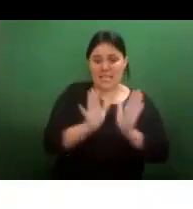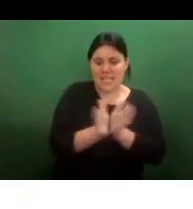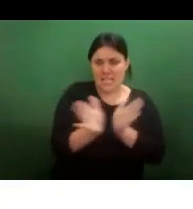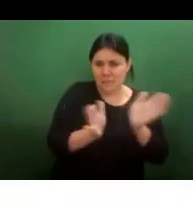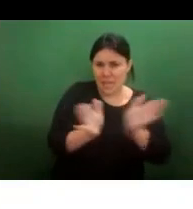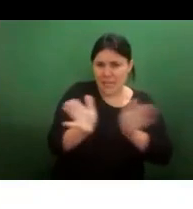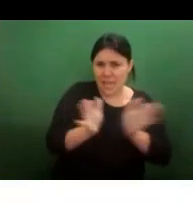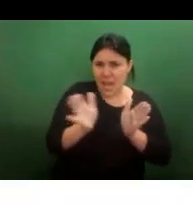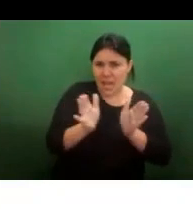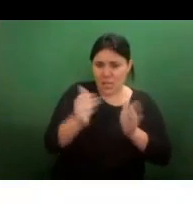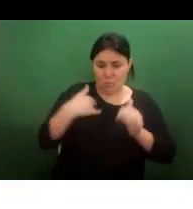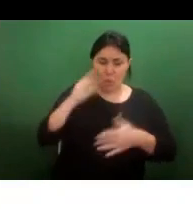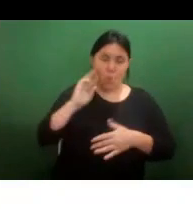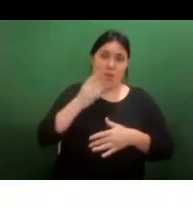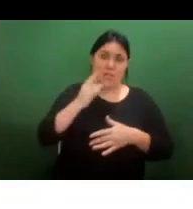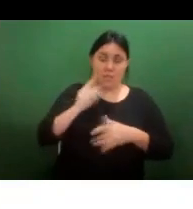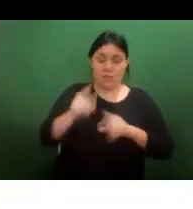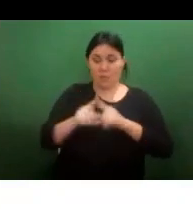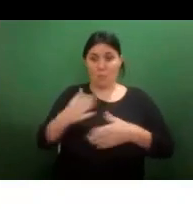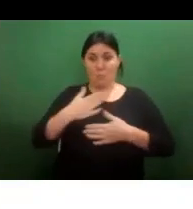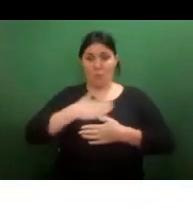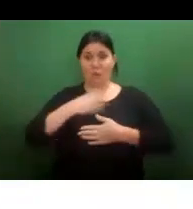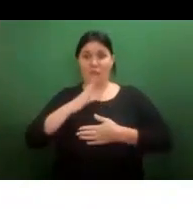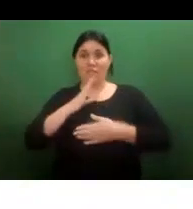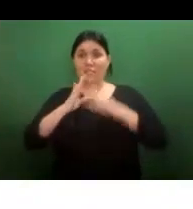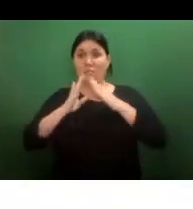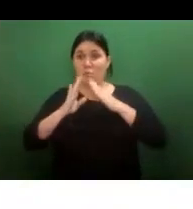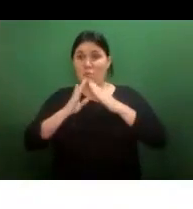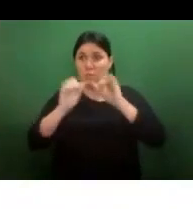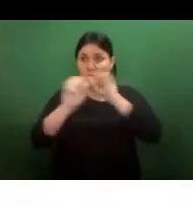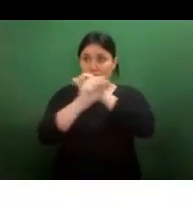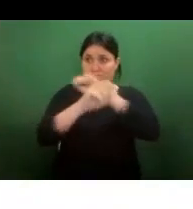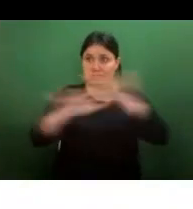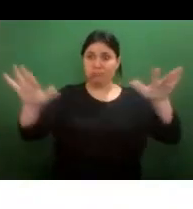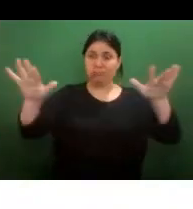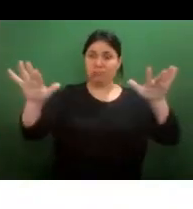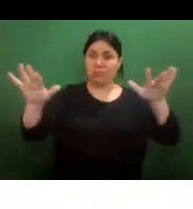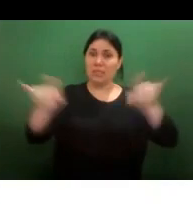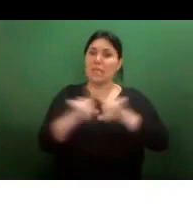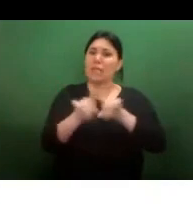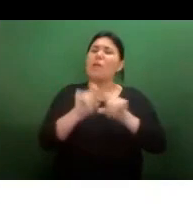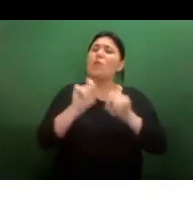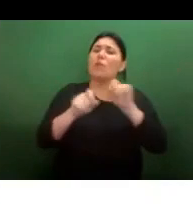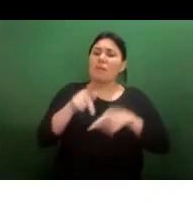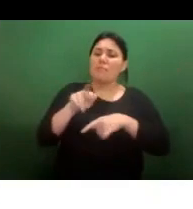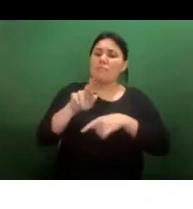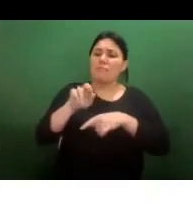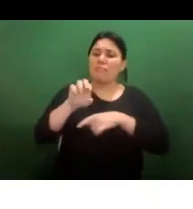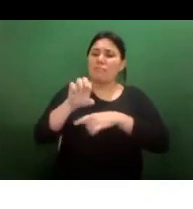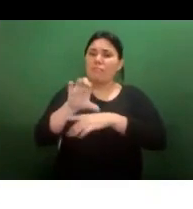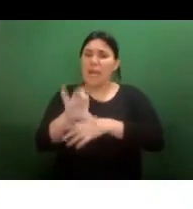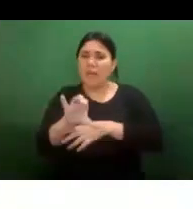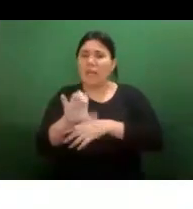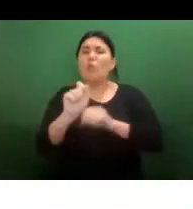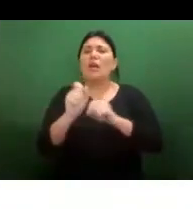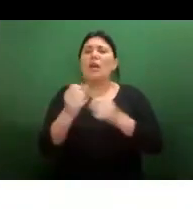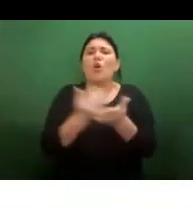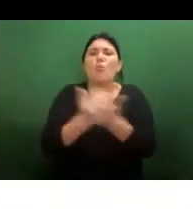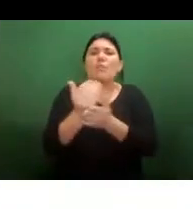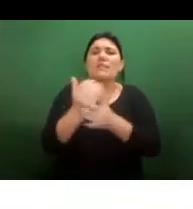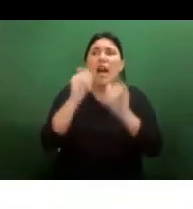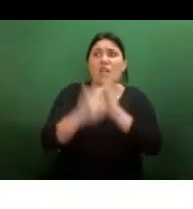e apenas no meu Facebook. Pois nas redes sociais da PREC e da rede de museus, nós só iríamos divulgar no dia